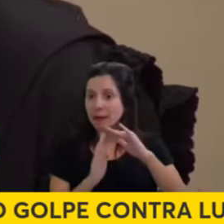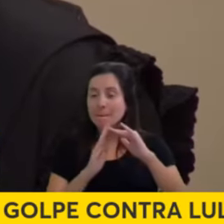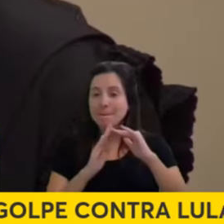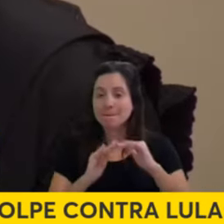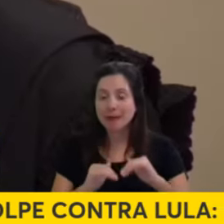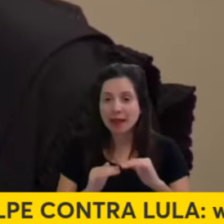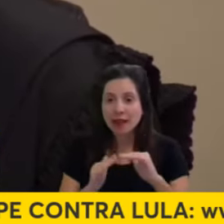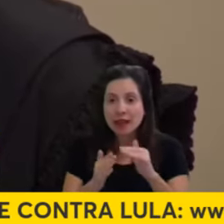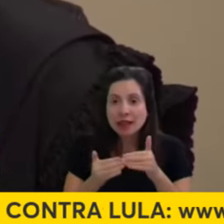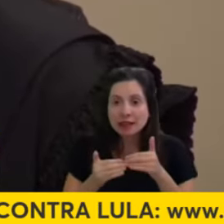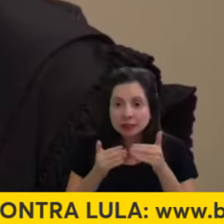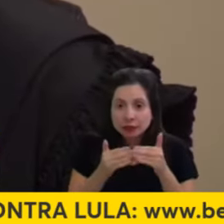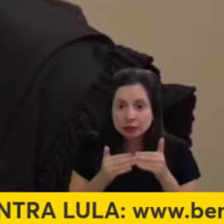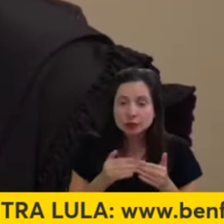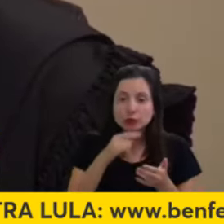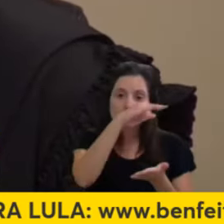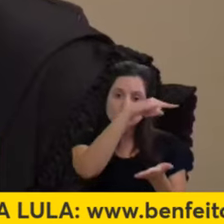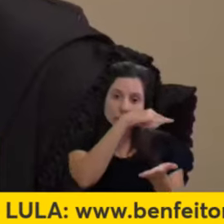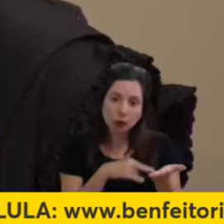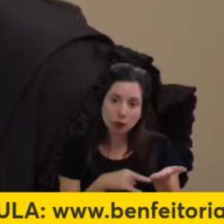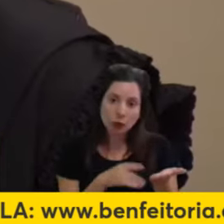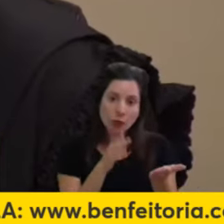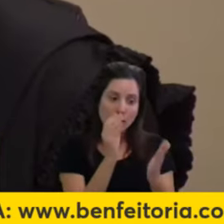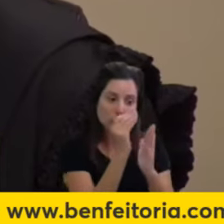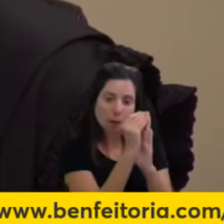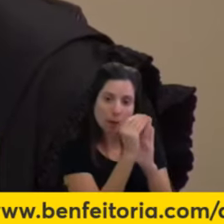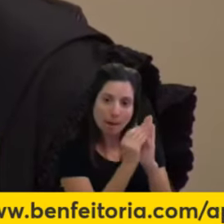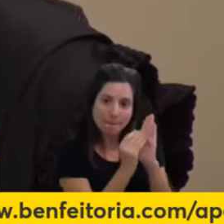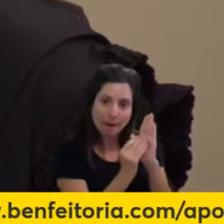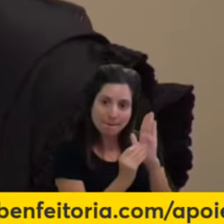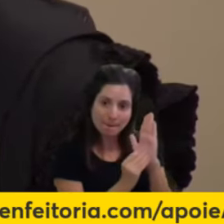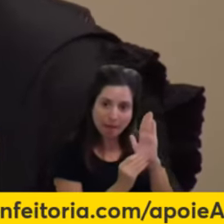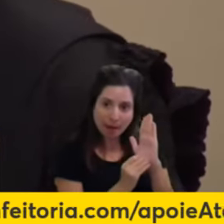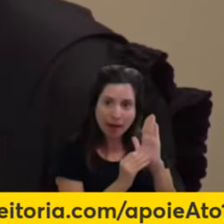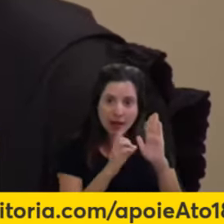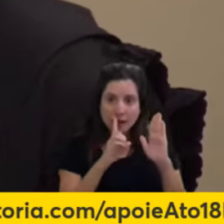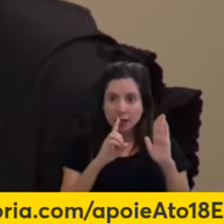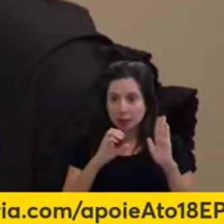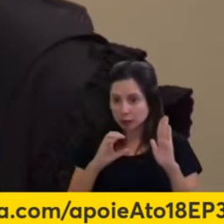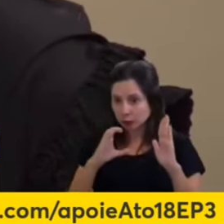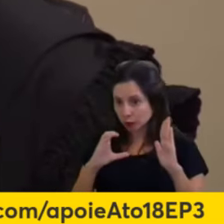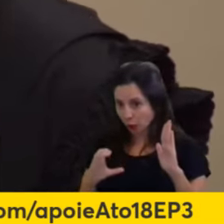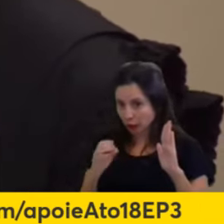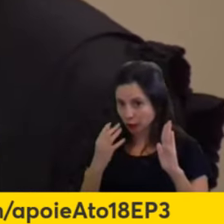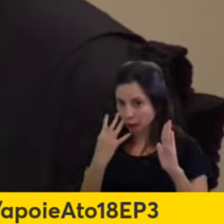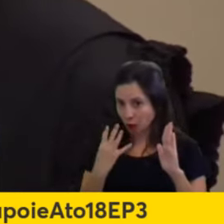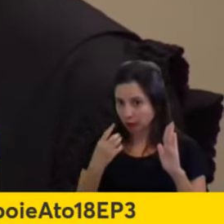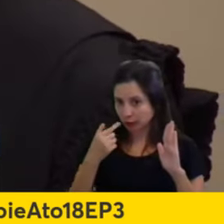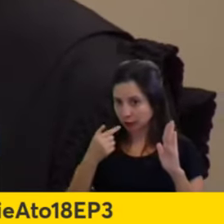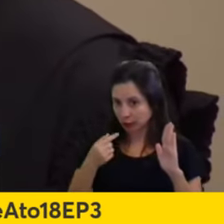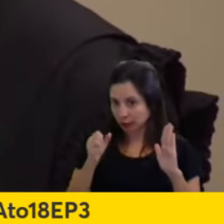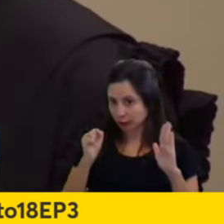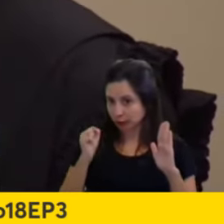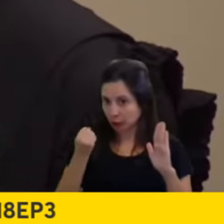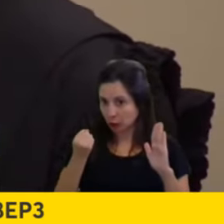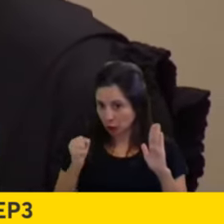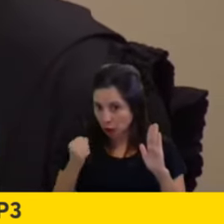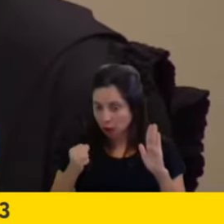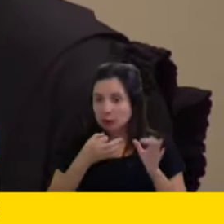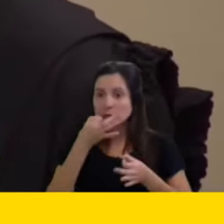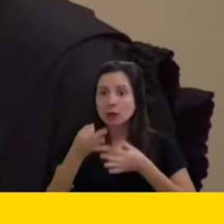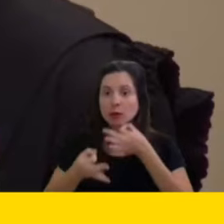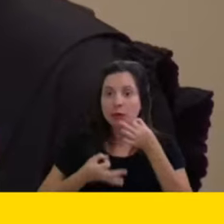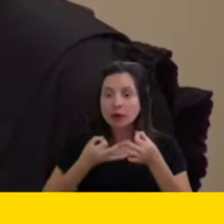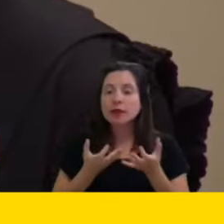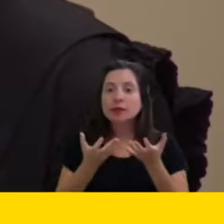desentranhamento dos Autos dos documentos mencionados no petitório do edoc 437 4778 há o argumento de que se quer